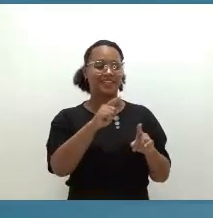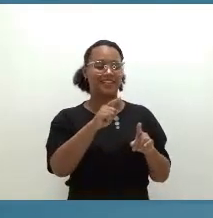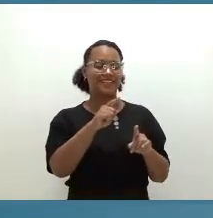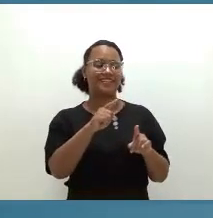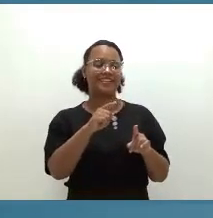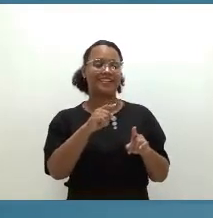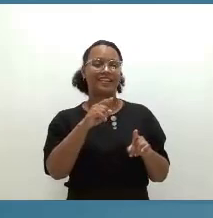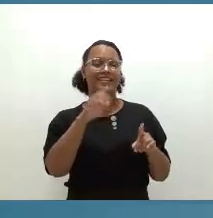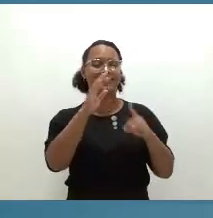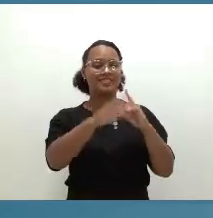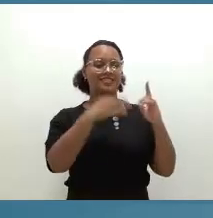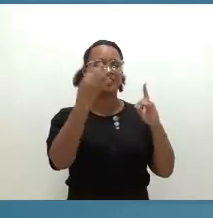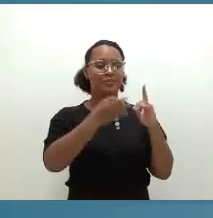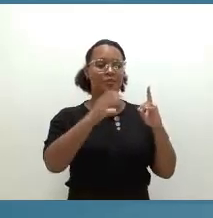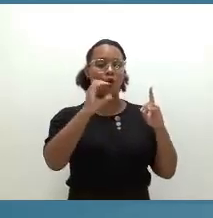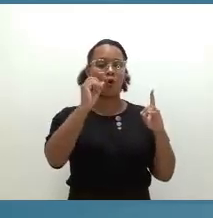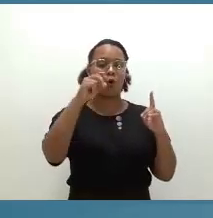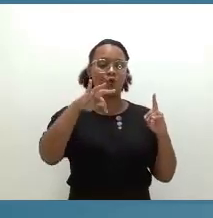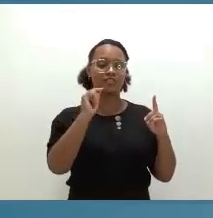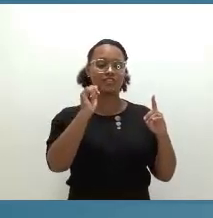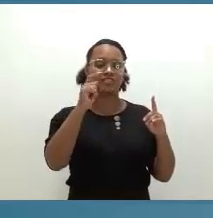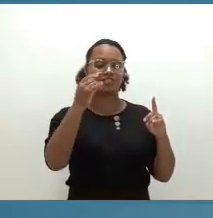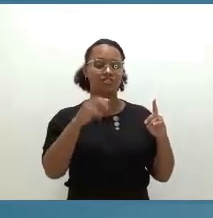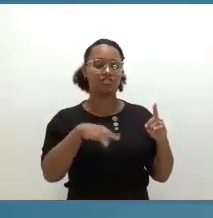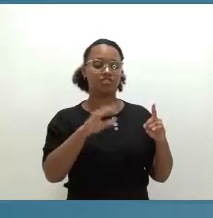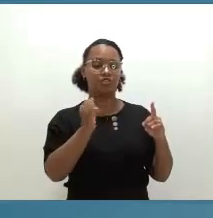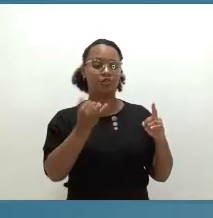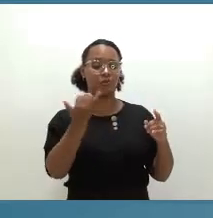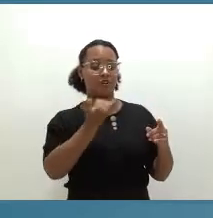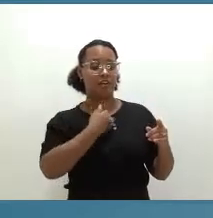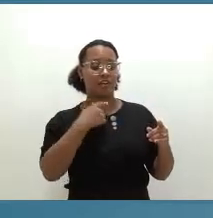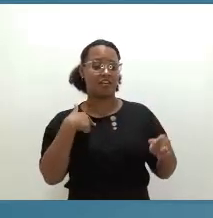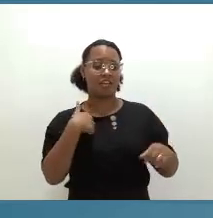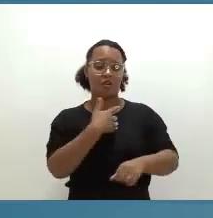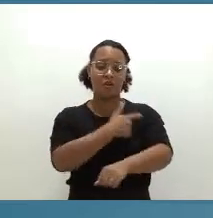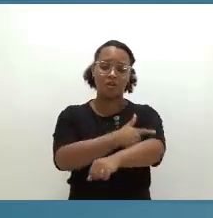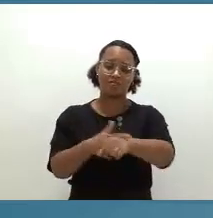época, Savera vai estar rebelde.